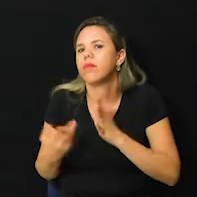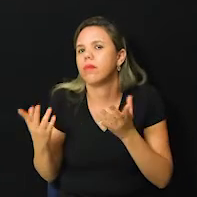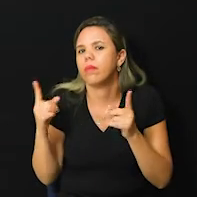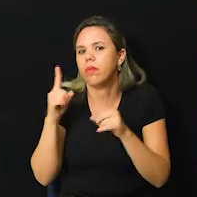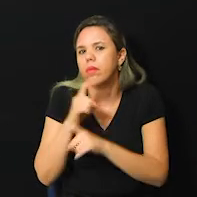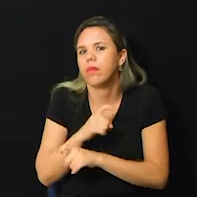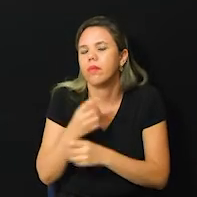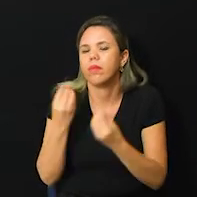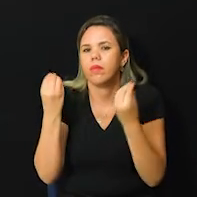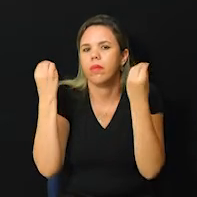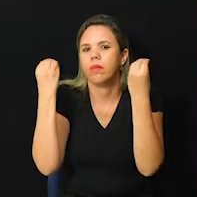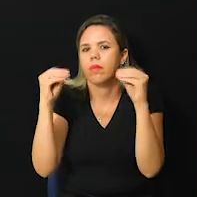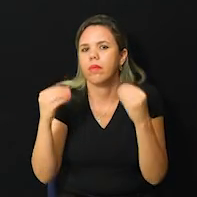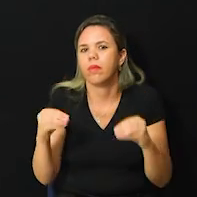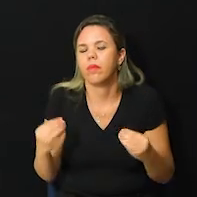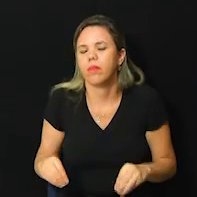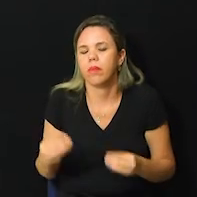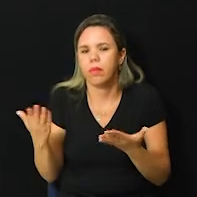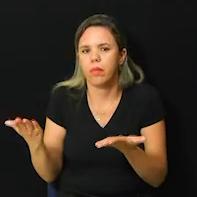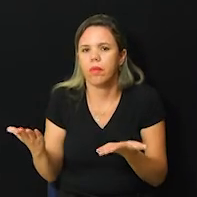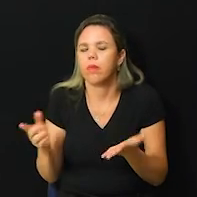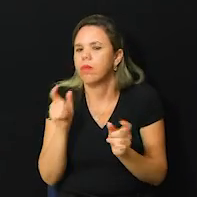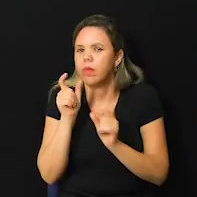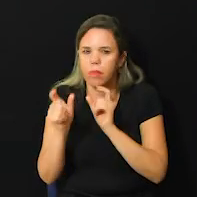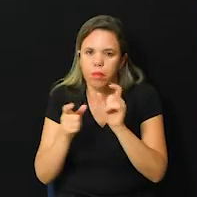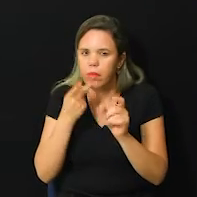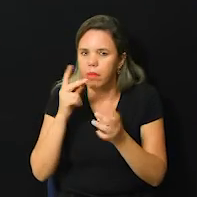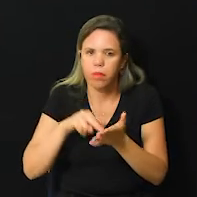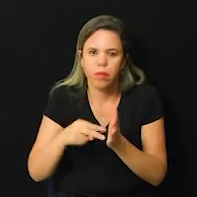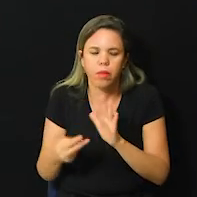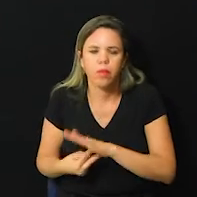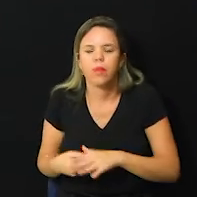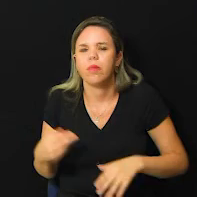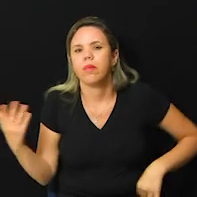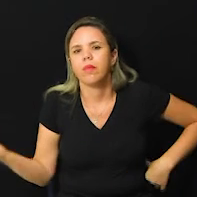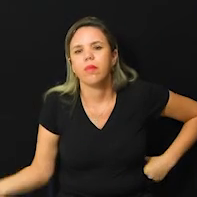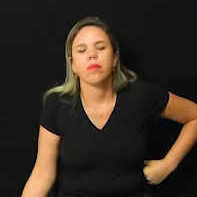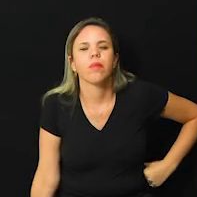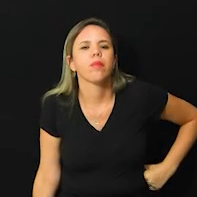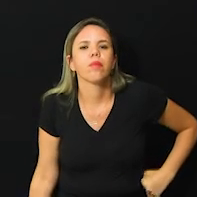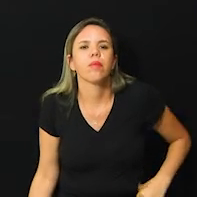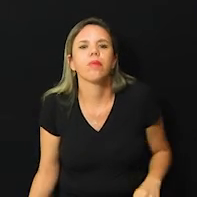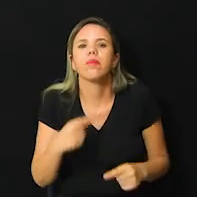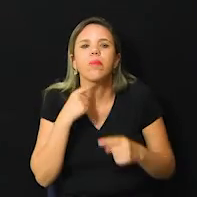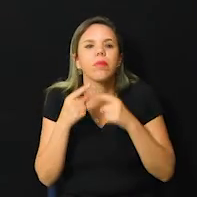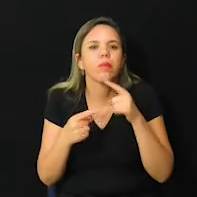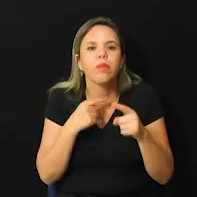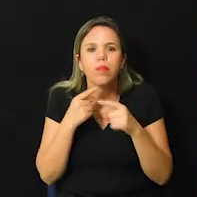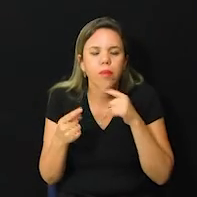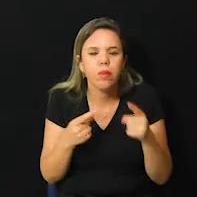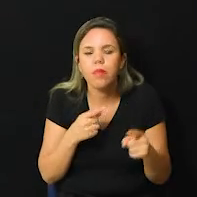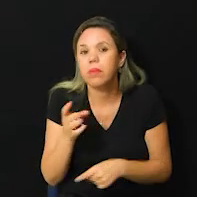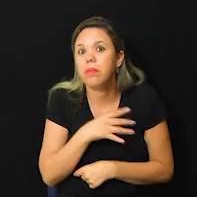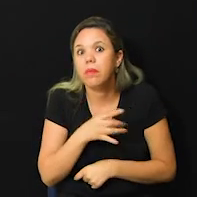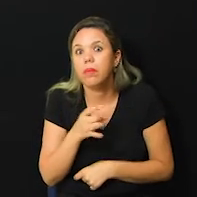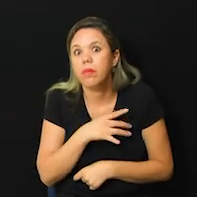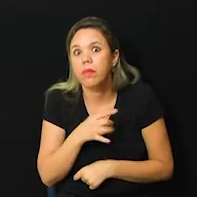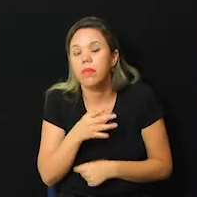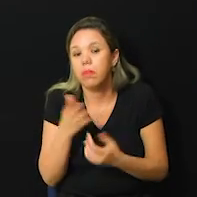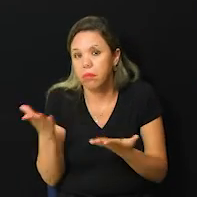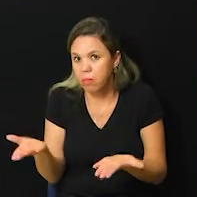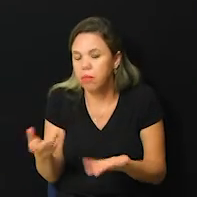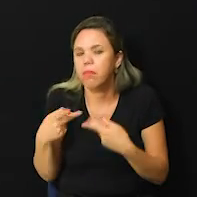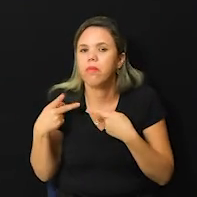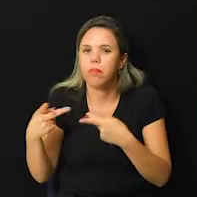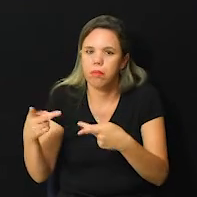é difícil a gente colocar né em poucas palavras o que é mesmo e quem tiver dúvida quem tiver